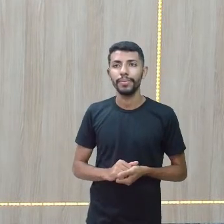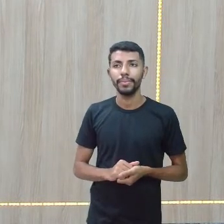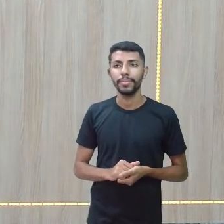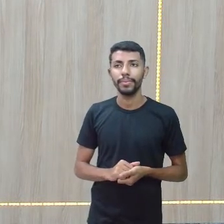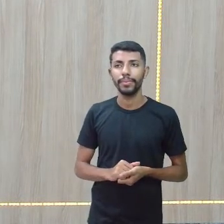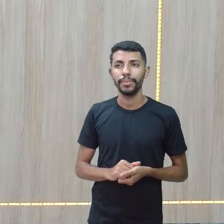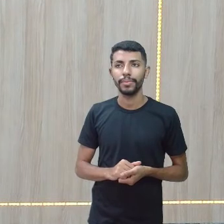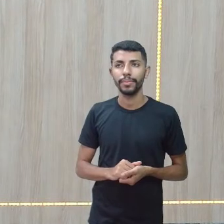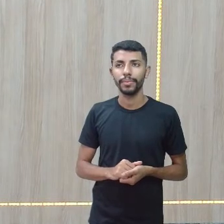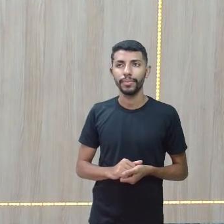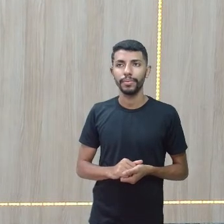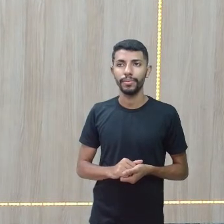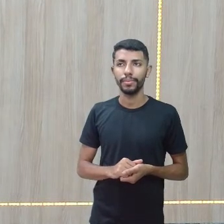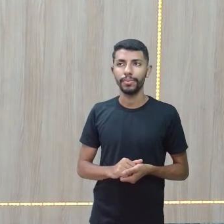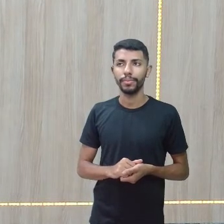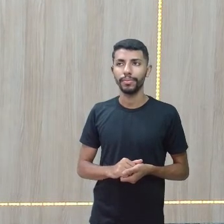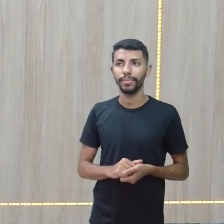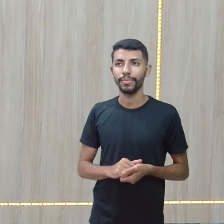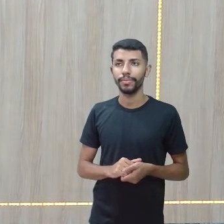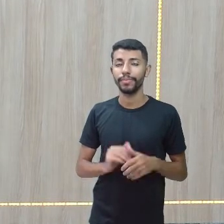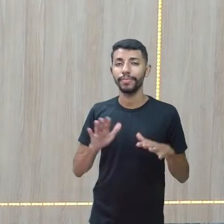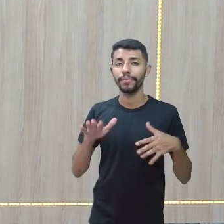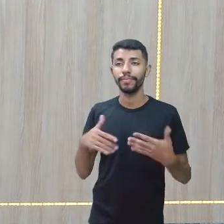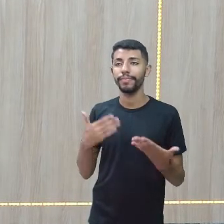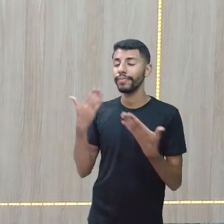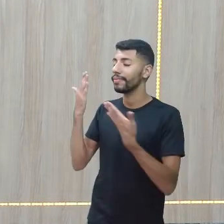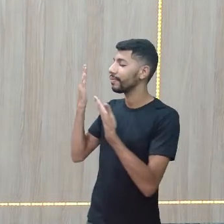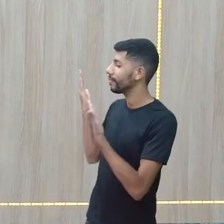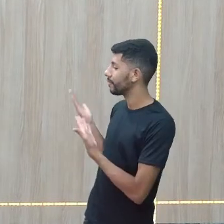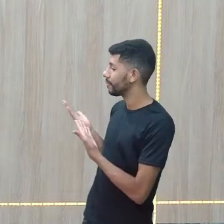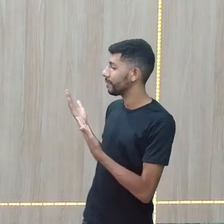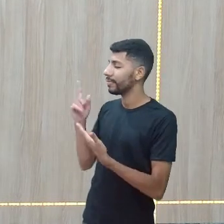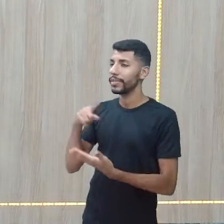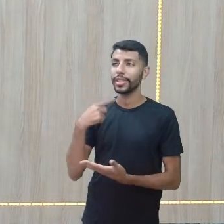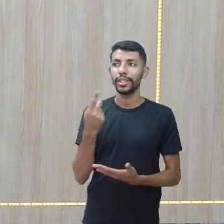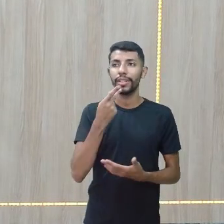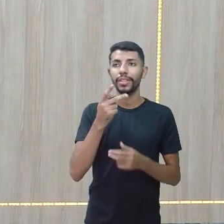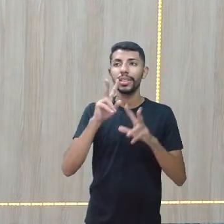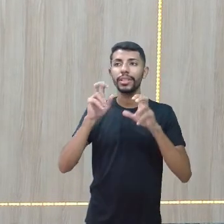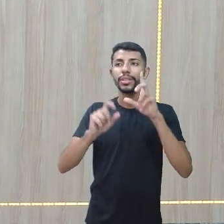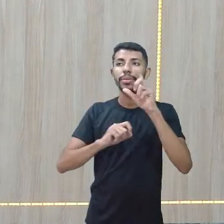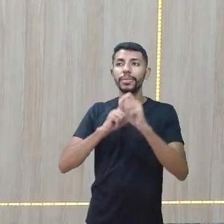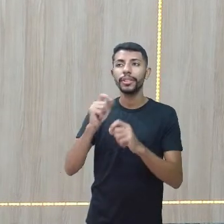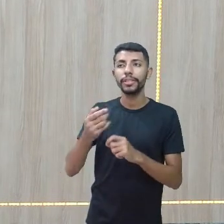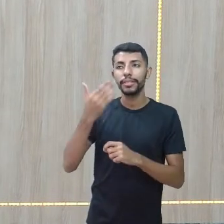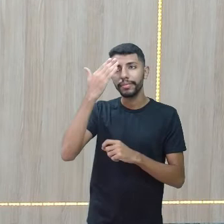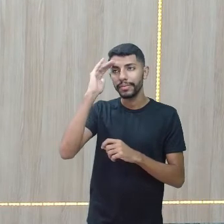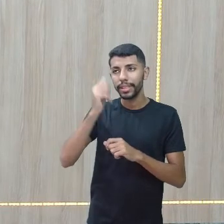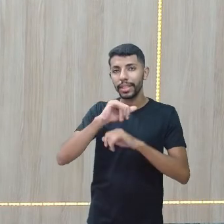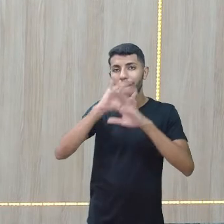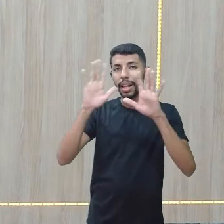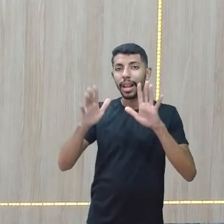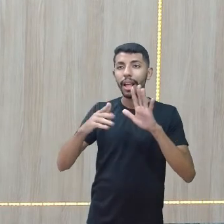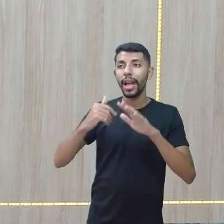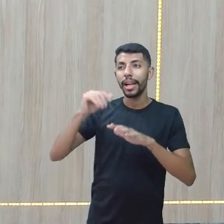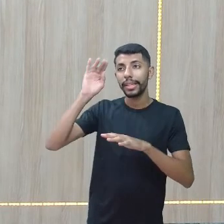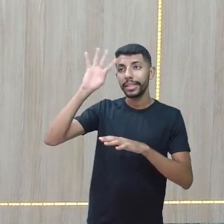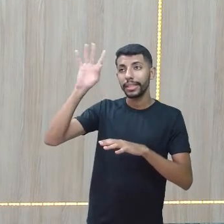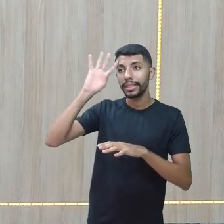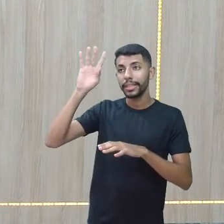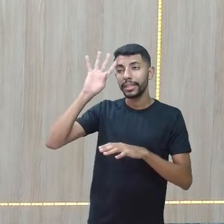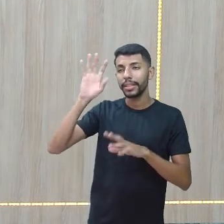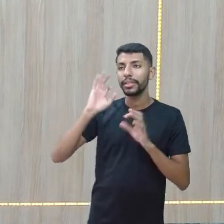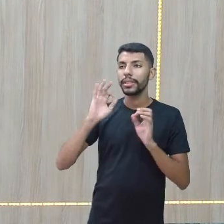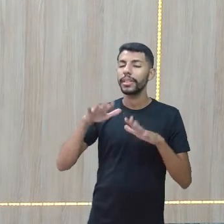Então, e aí a gente está falando de compreensão de hipóteses, né? E nada